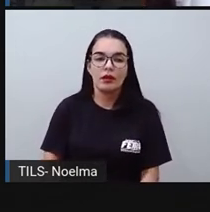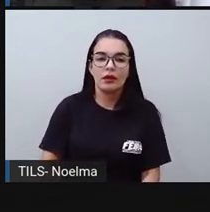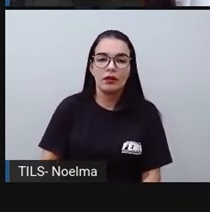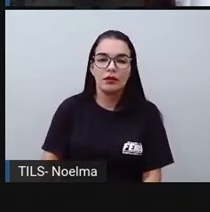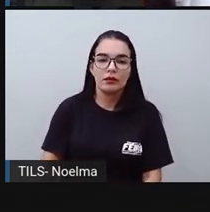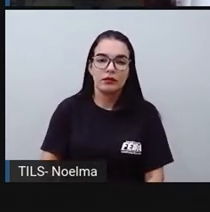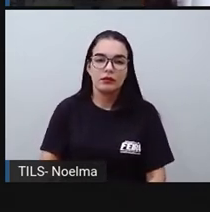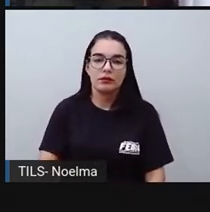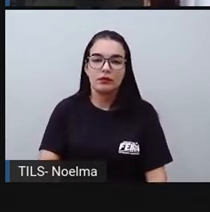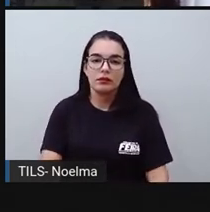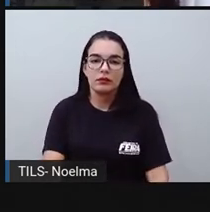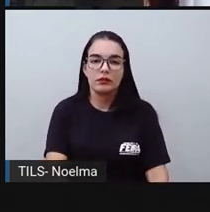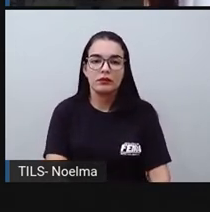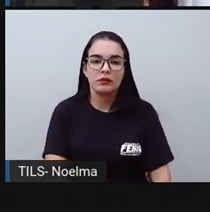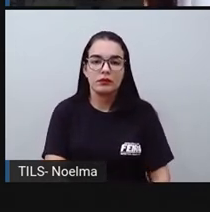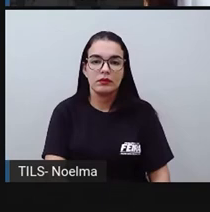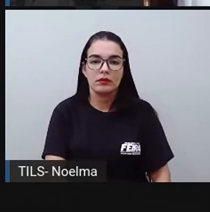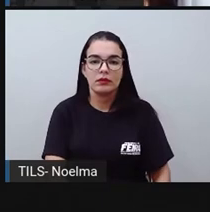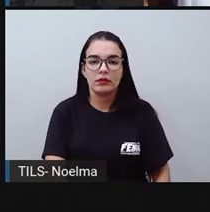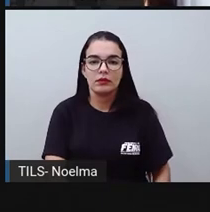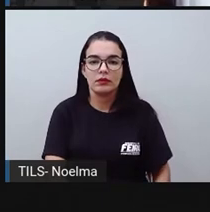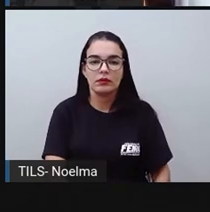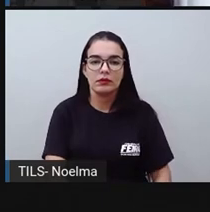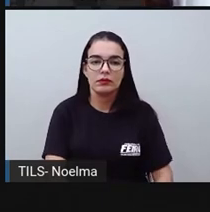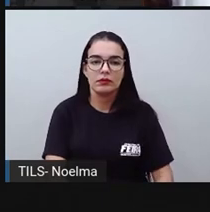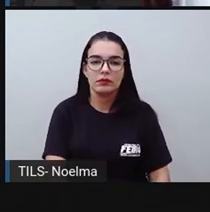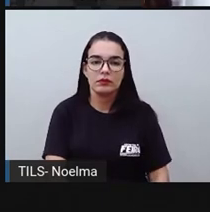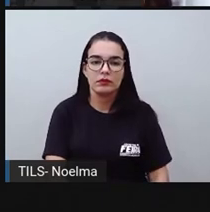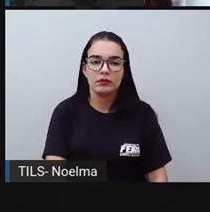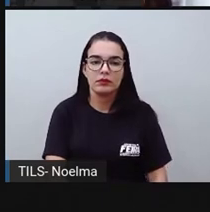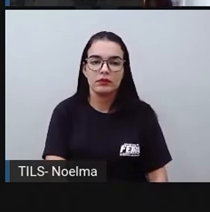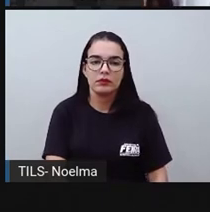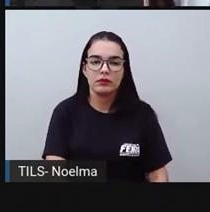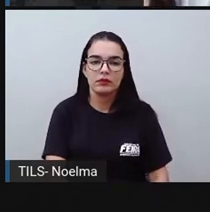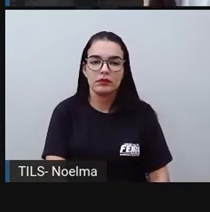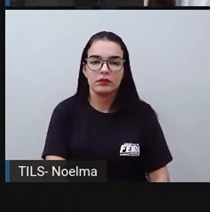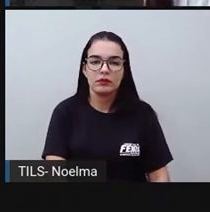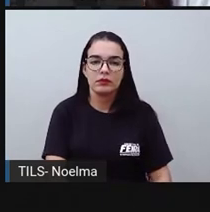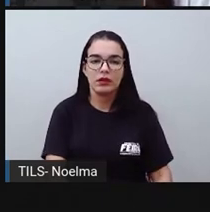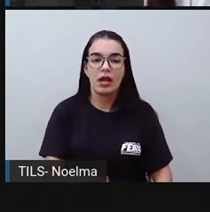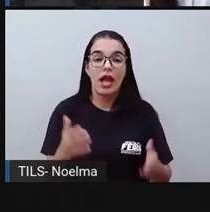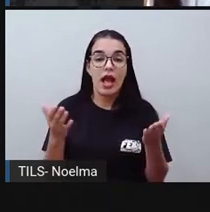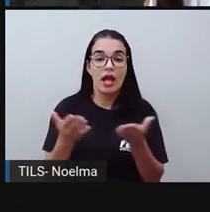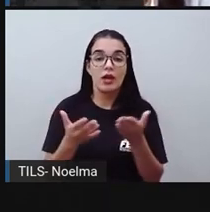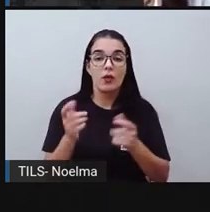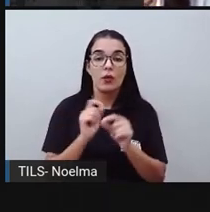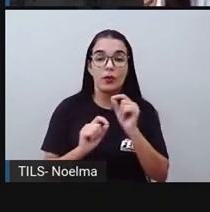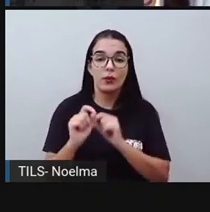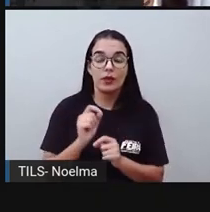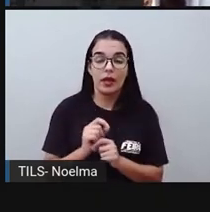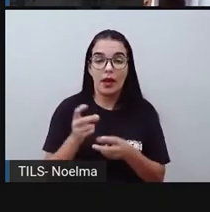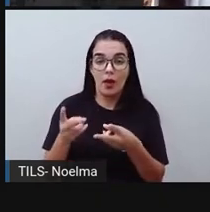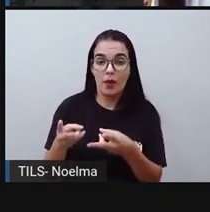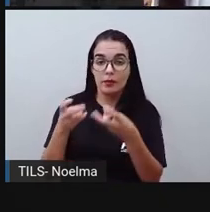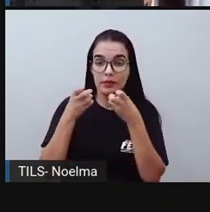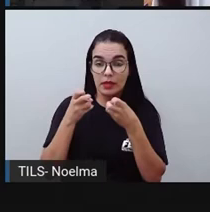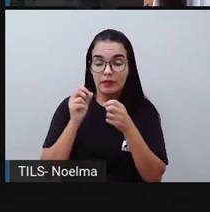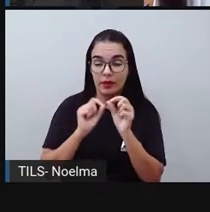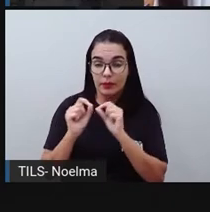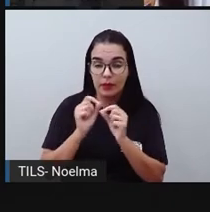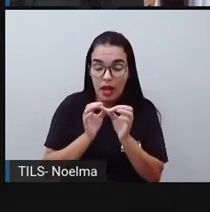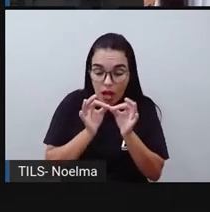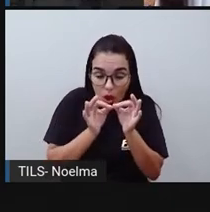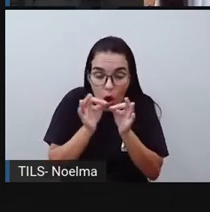vezes 5. Encontramos o resultado de 10. E aí, a gente precisa observar